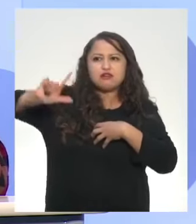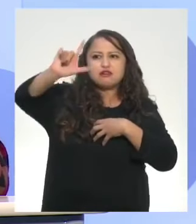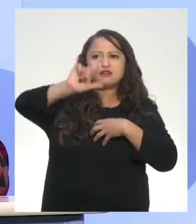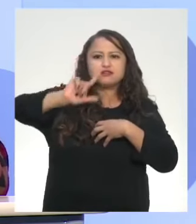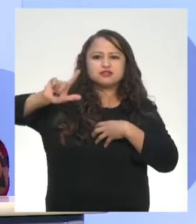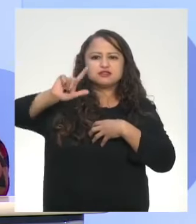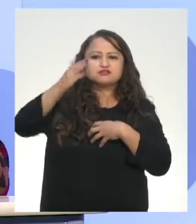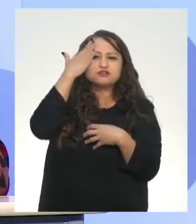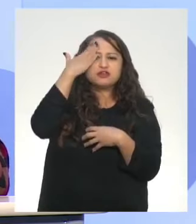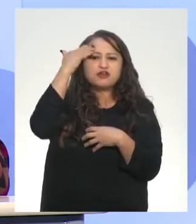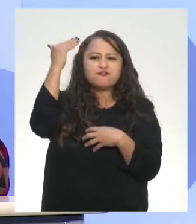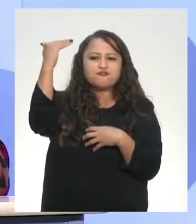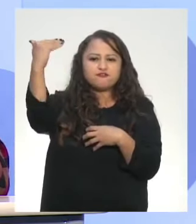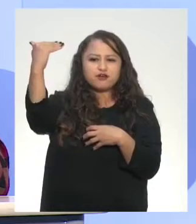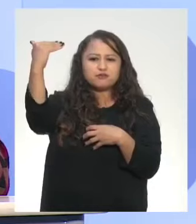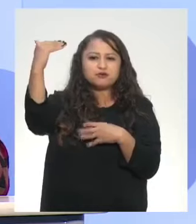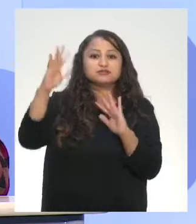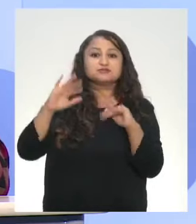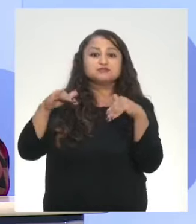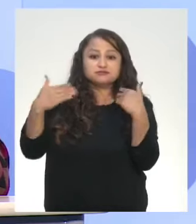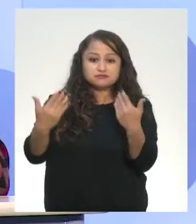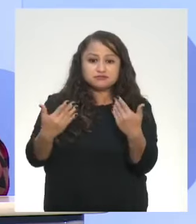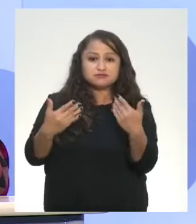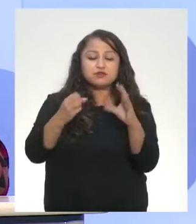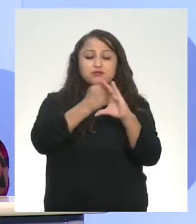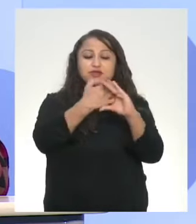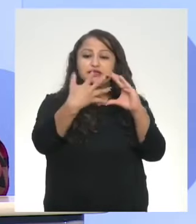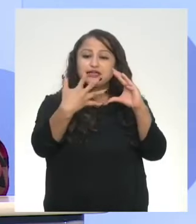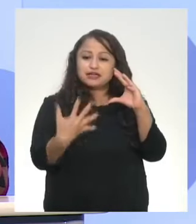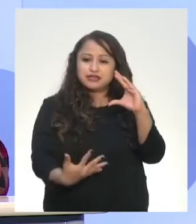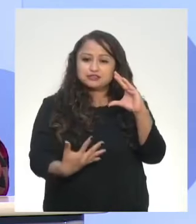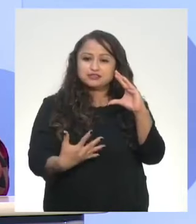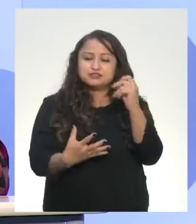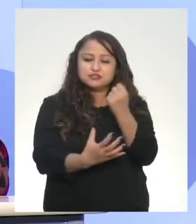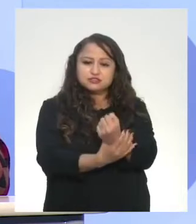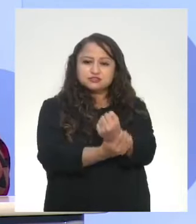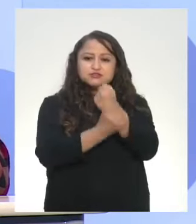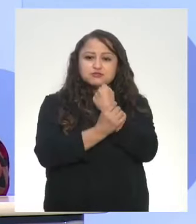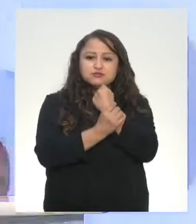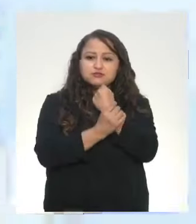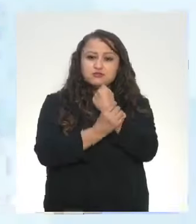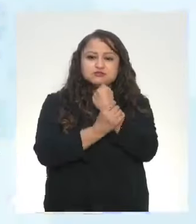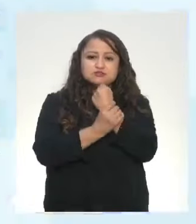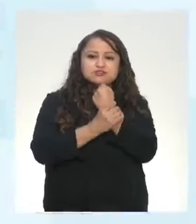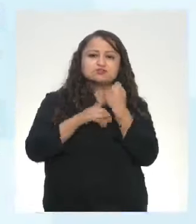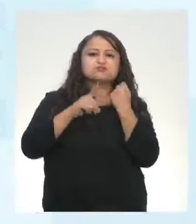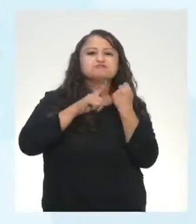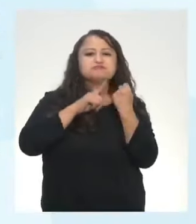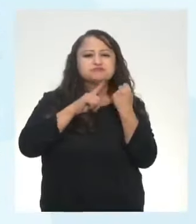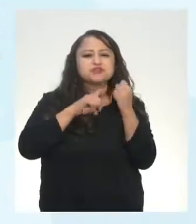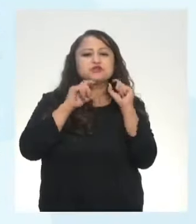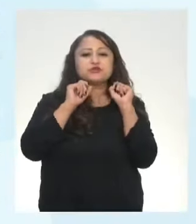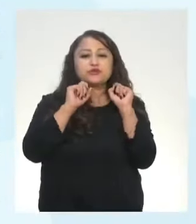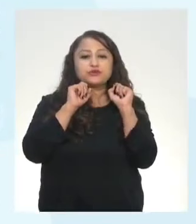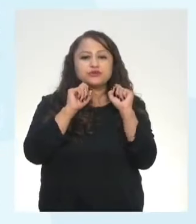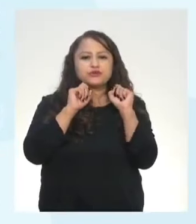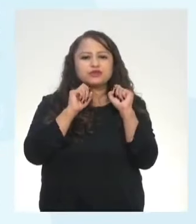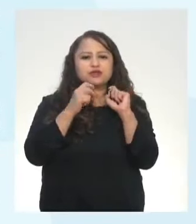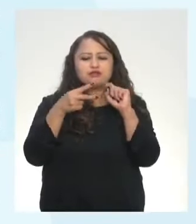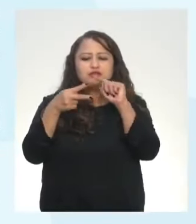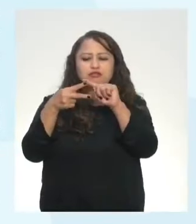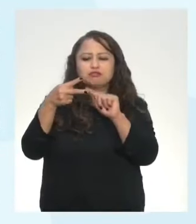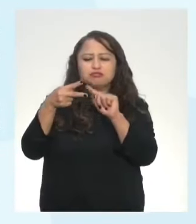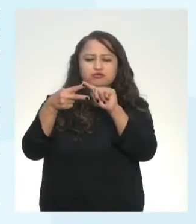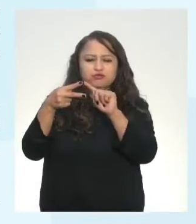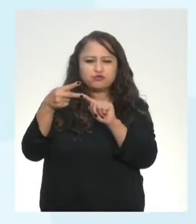muito famosas. Então, para a gente falar um pouquinho das características do absolutismo, a gente vai mencionar para vocês essas duas